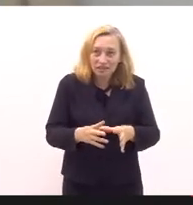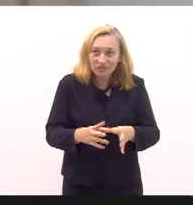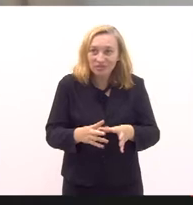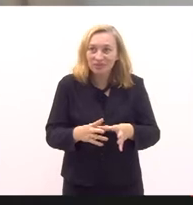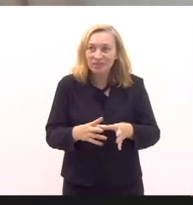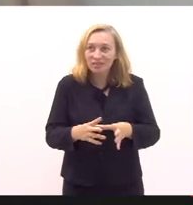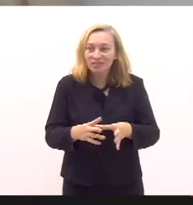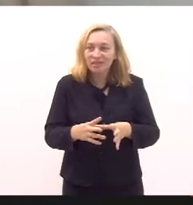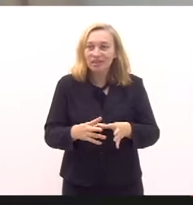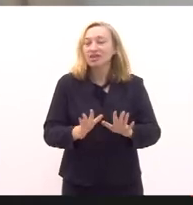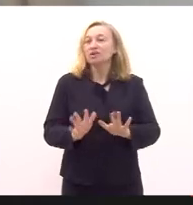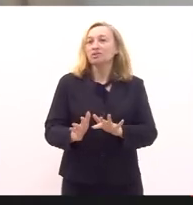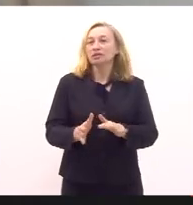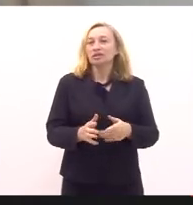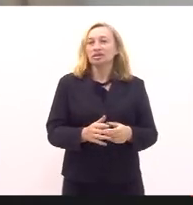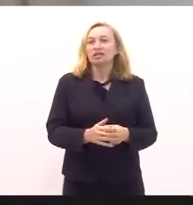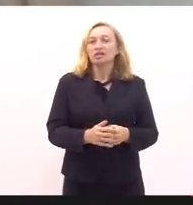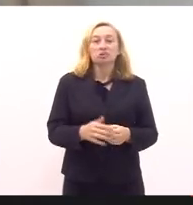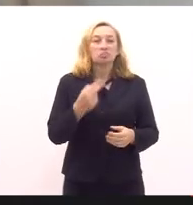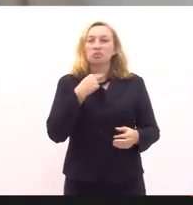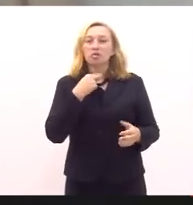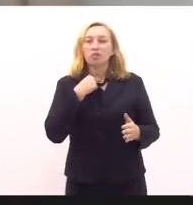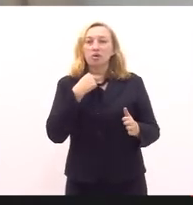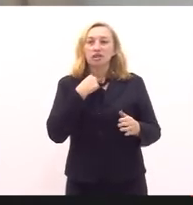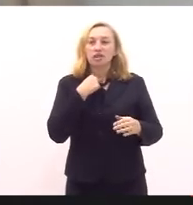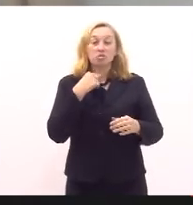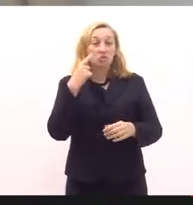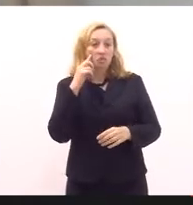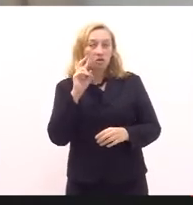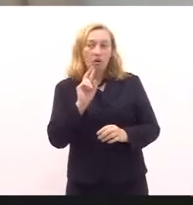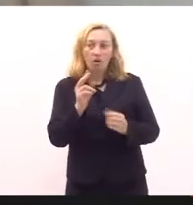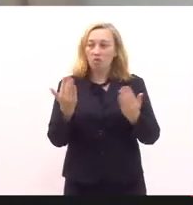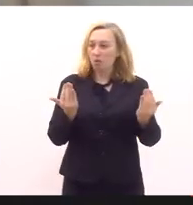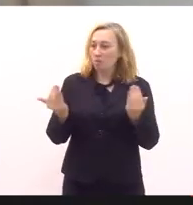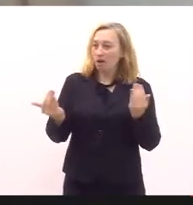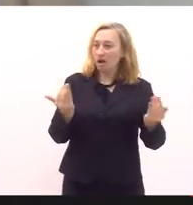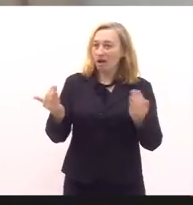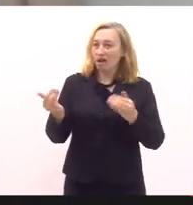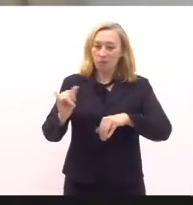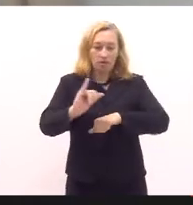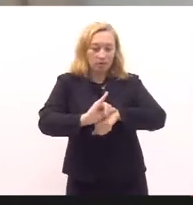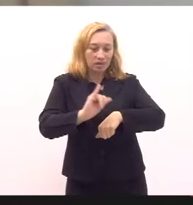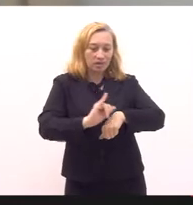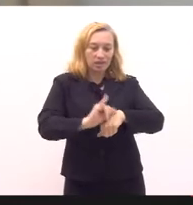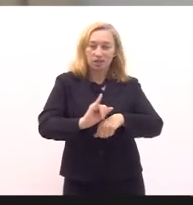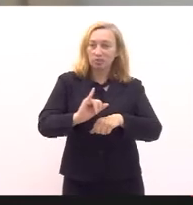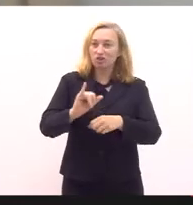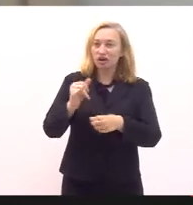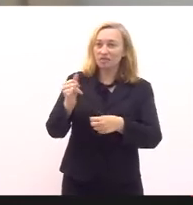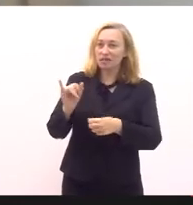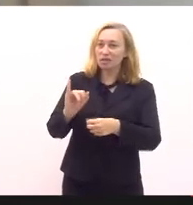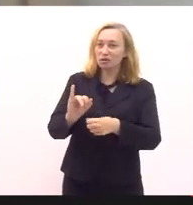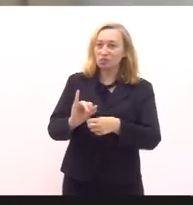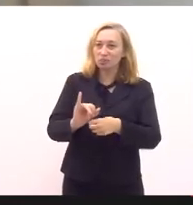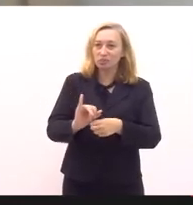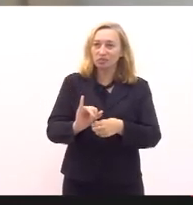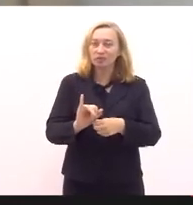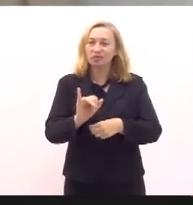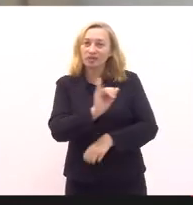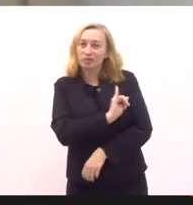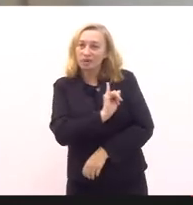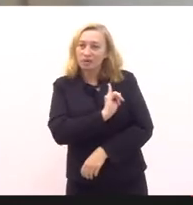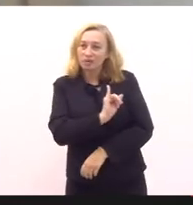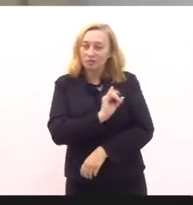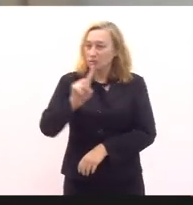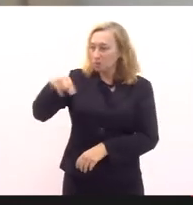estadual, não podemos nivelar com a capital, né? Exemplo de Itaperuna e de outros municípios que têm uma capacidade econômica